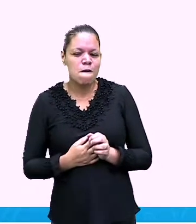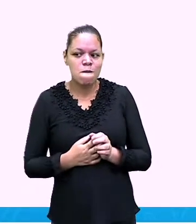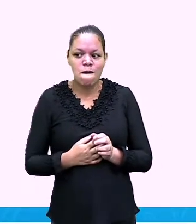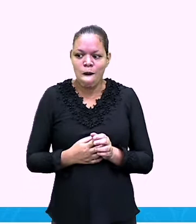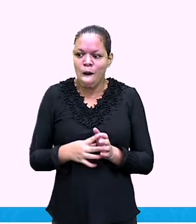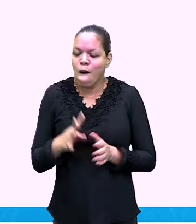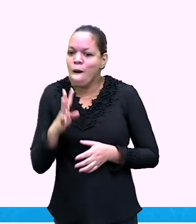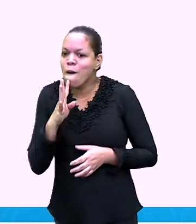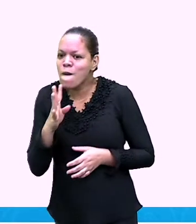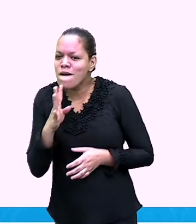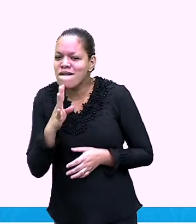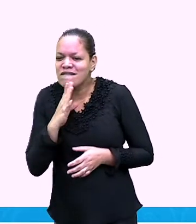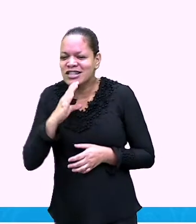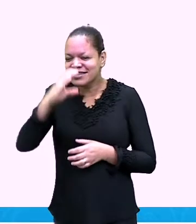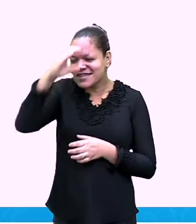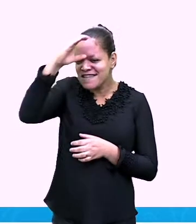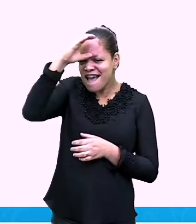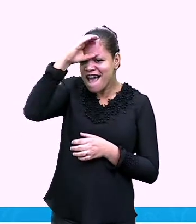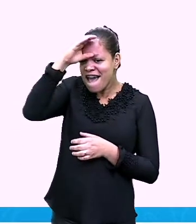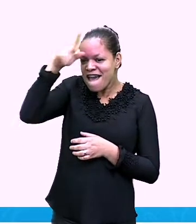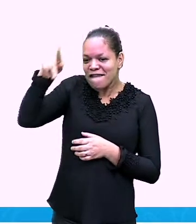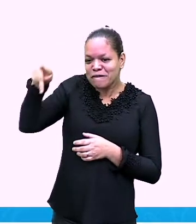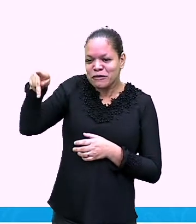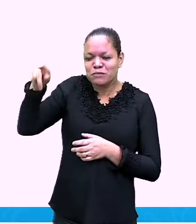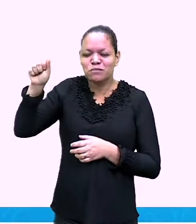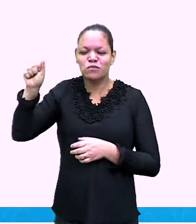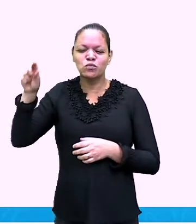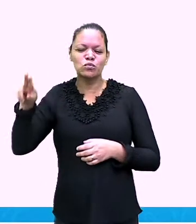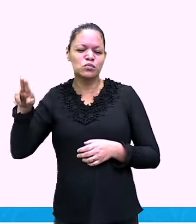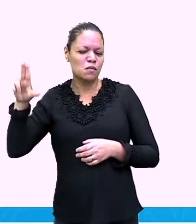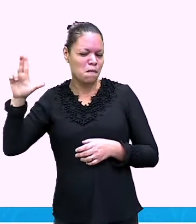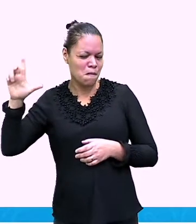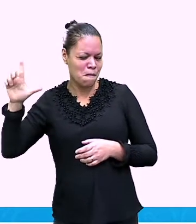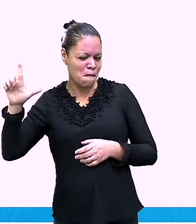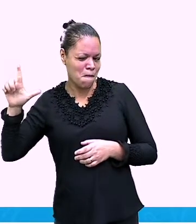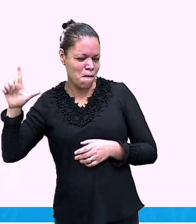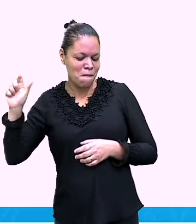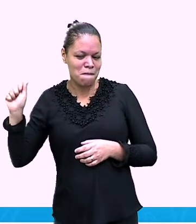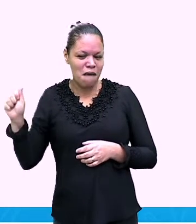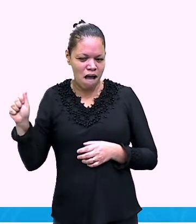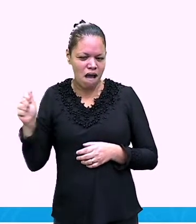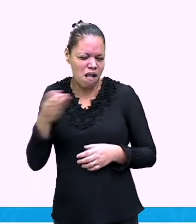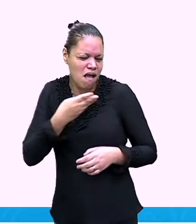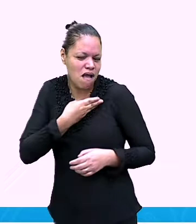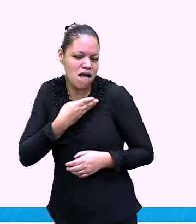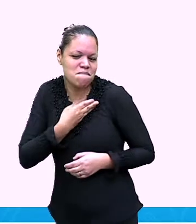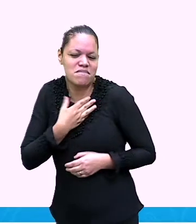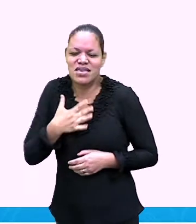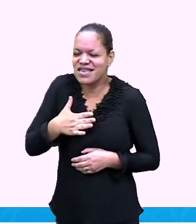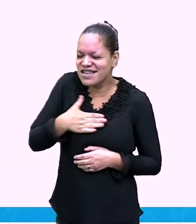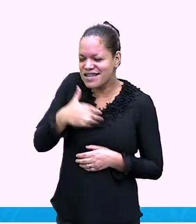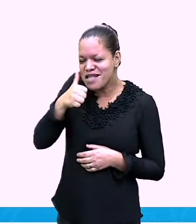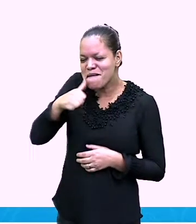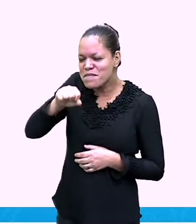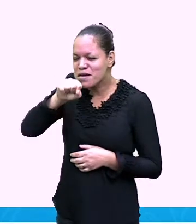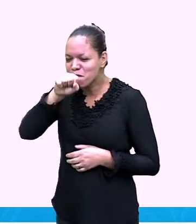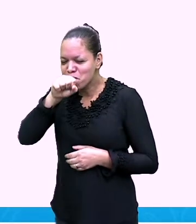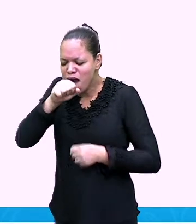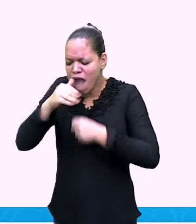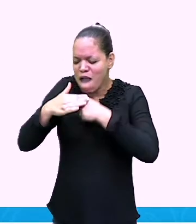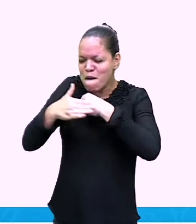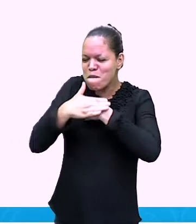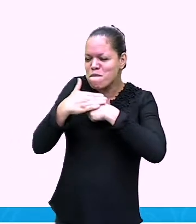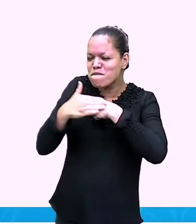Paula, uma amiga da minha mãe. Elas devem ter conversado muito sobre a minha vida na escola, pois a